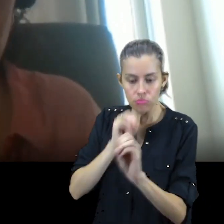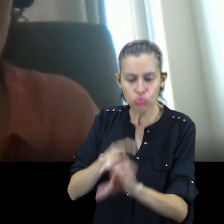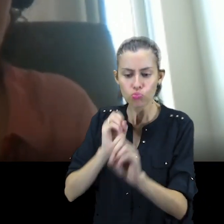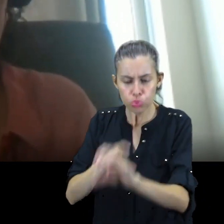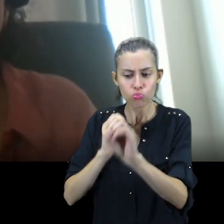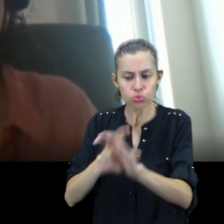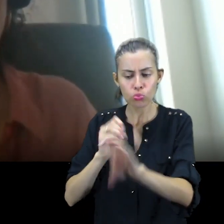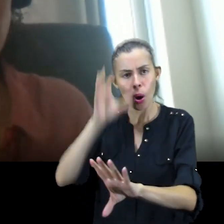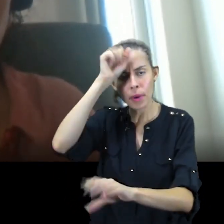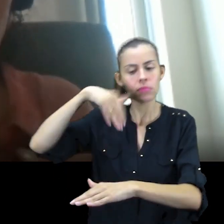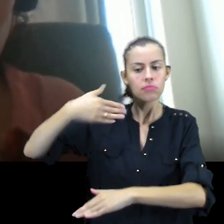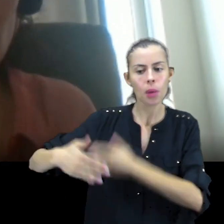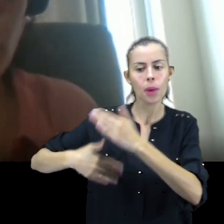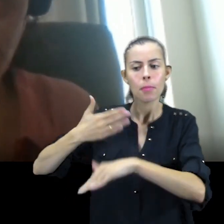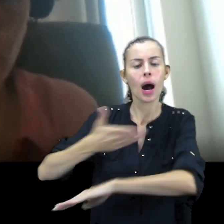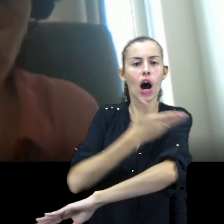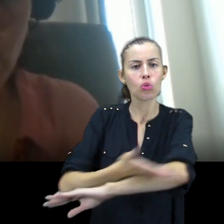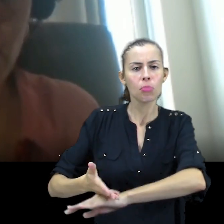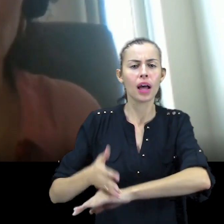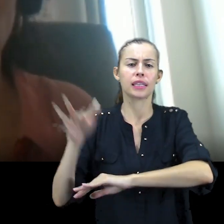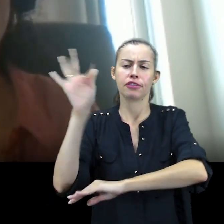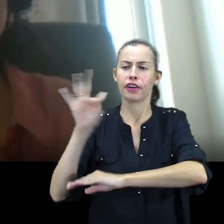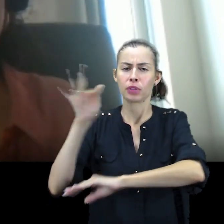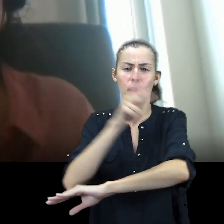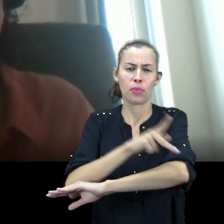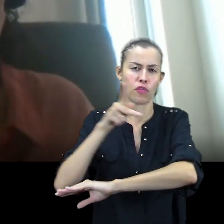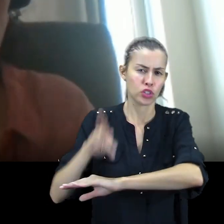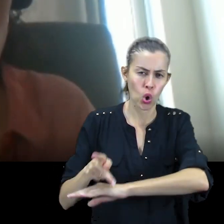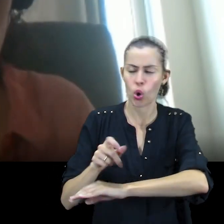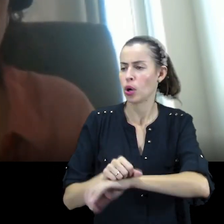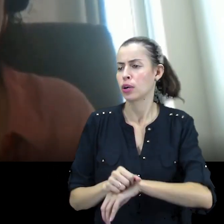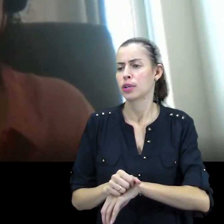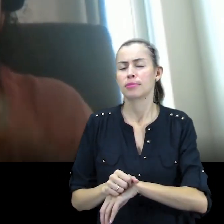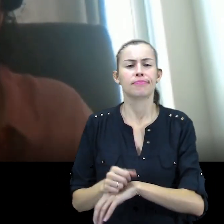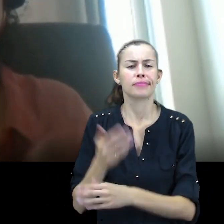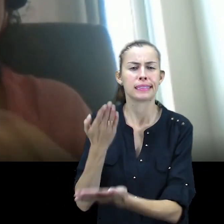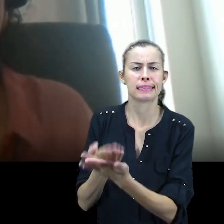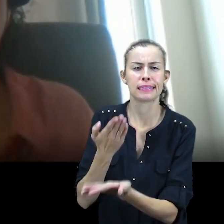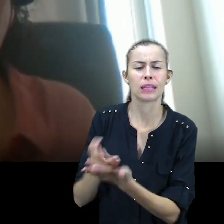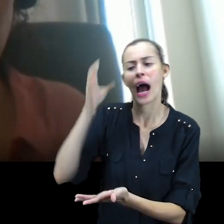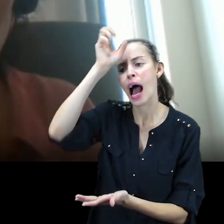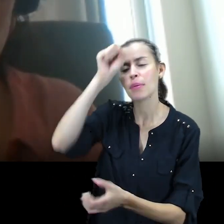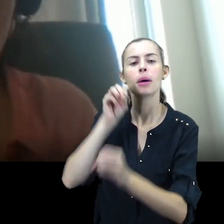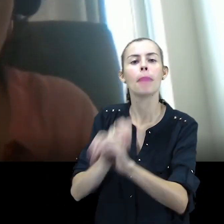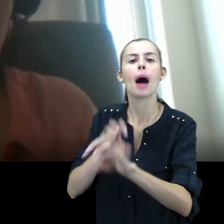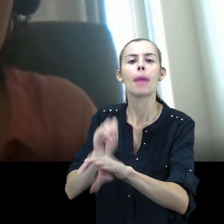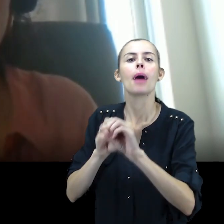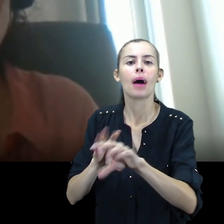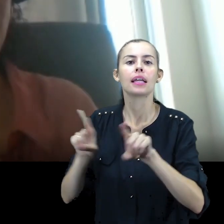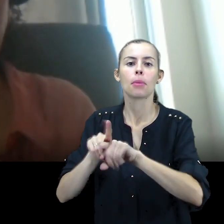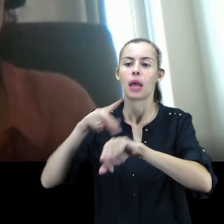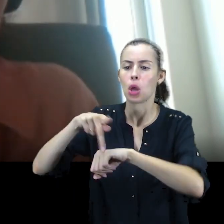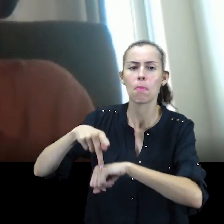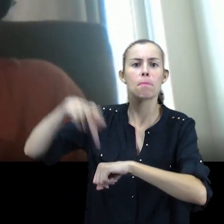de professores, mas também em nível de pós-graduação. A gente faz um tirocínio docente, a gente é preparado para ensinar.